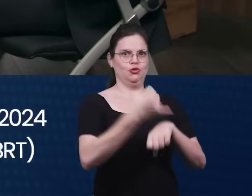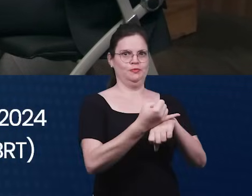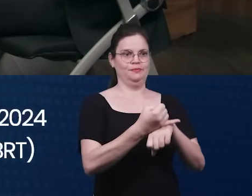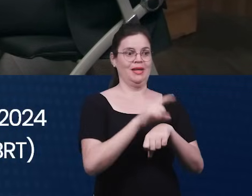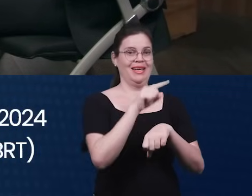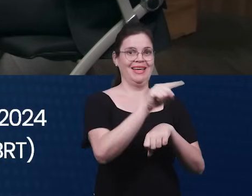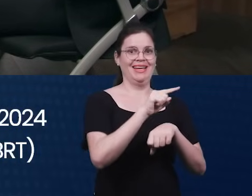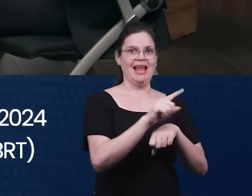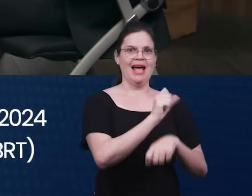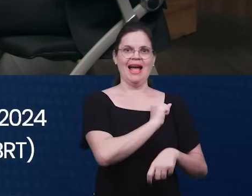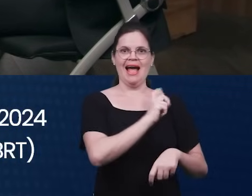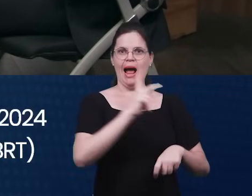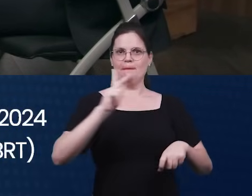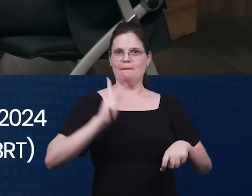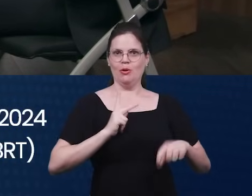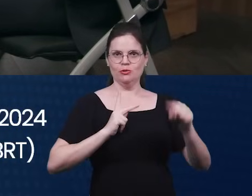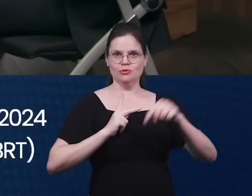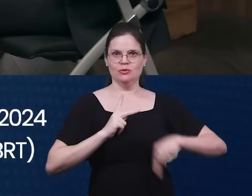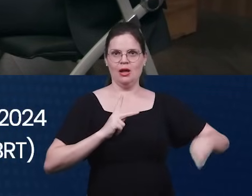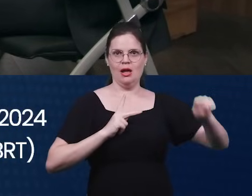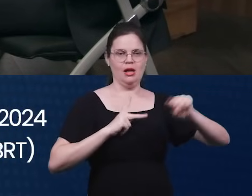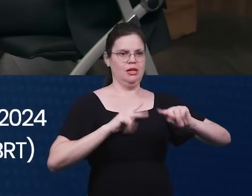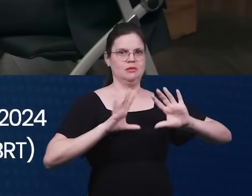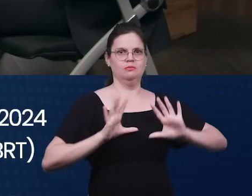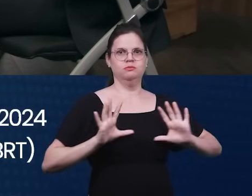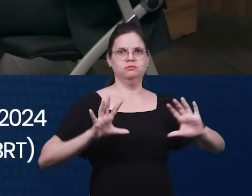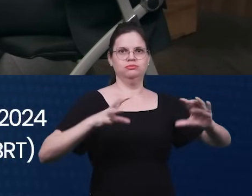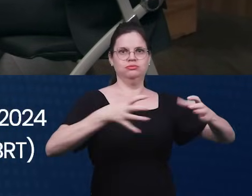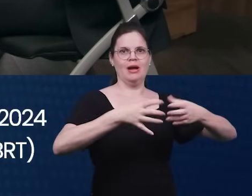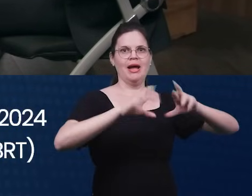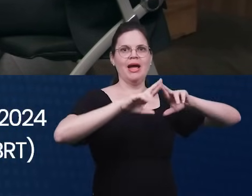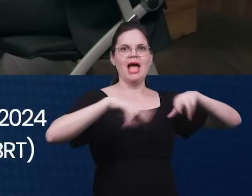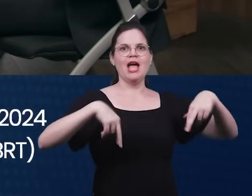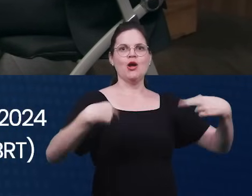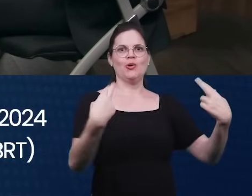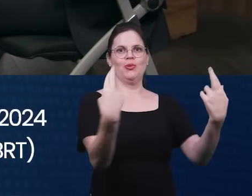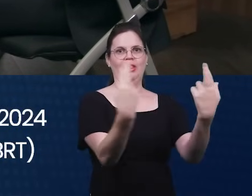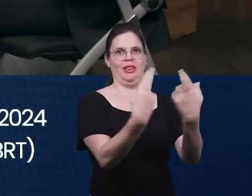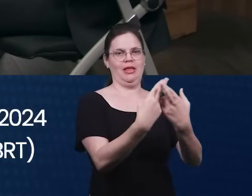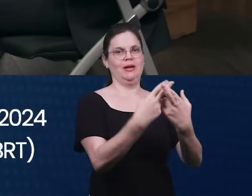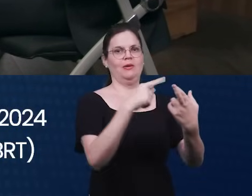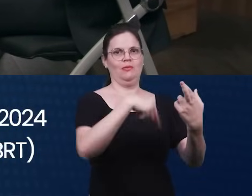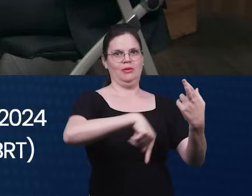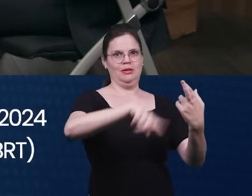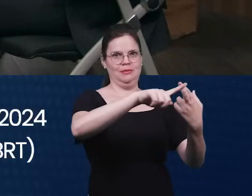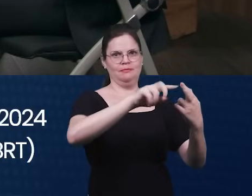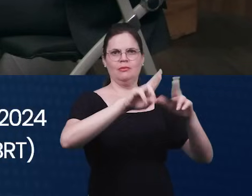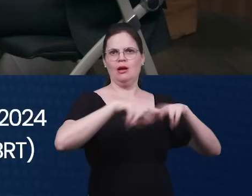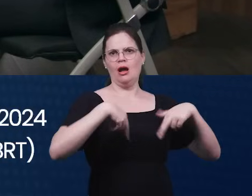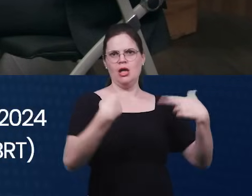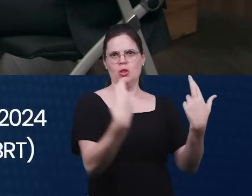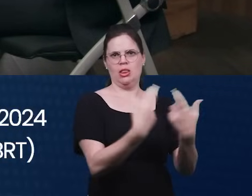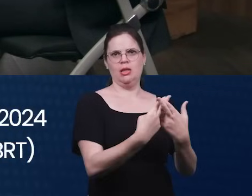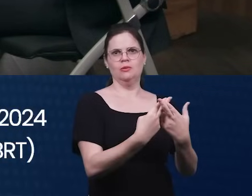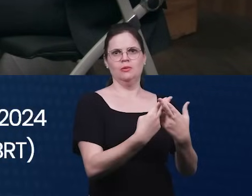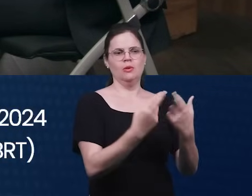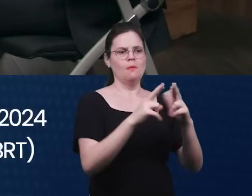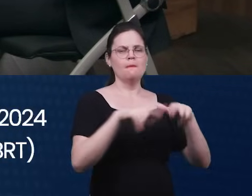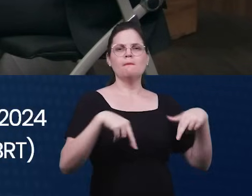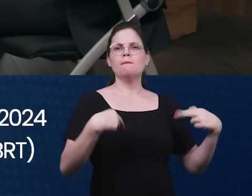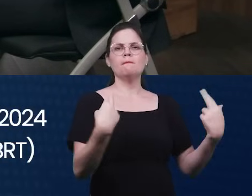reuniu naquilo que é conhecido como o Concílio de Jerusalém foi uma reunião mas foi uma